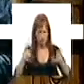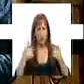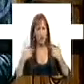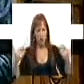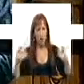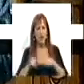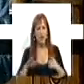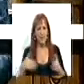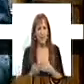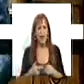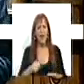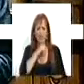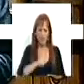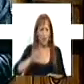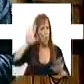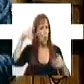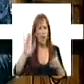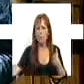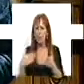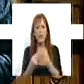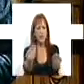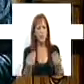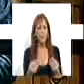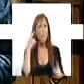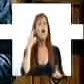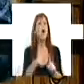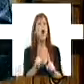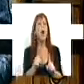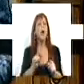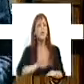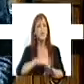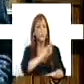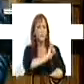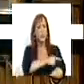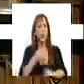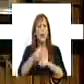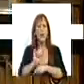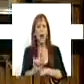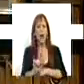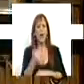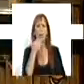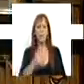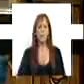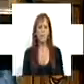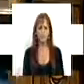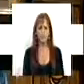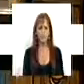disponíveis para dar luz verde a qualquer proposta que venha no sentido de fortalecer este combate. Muito obrigado.